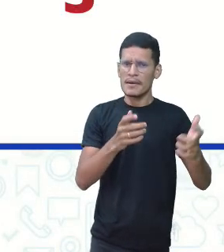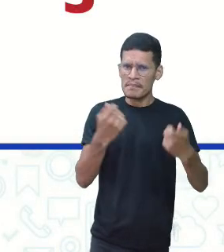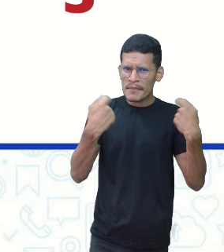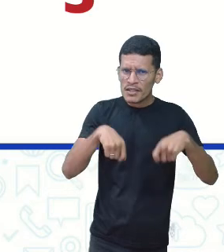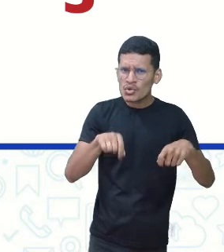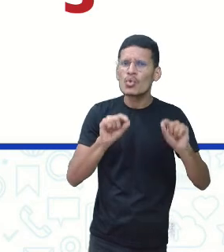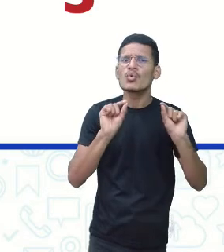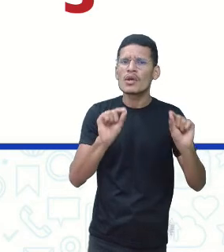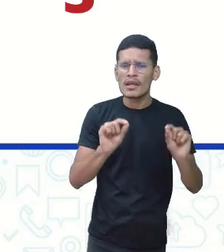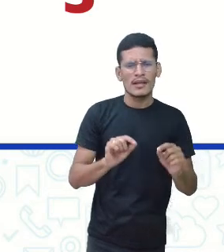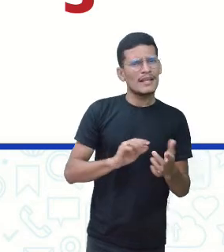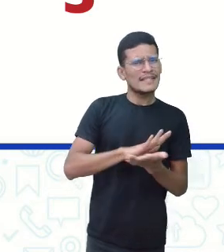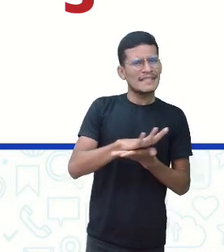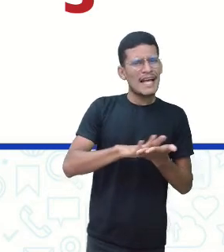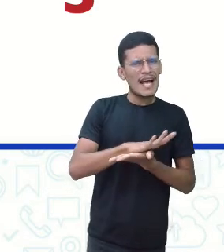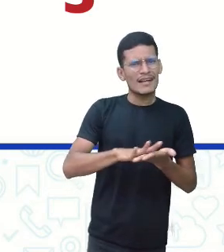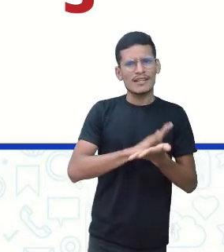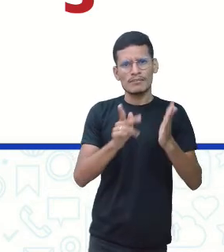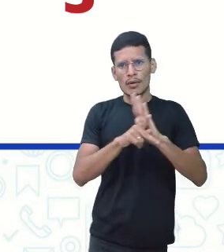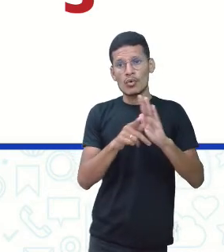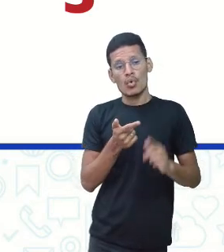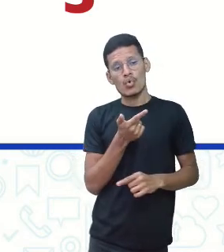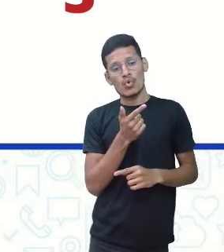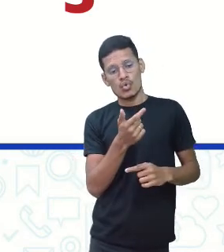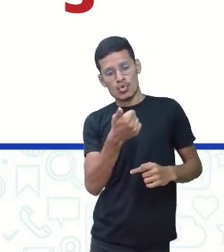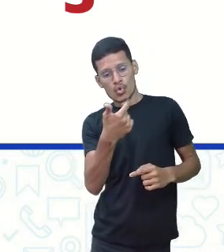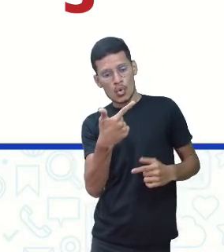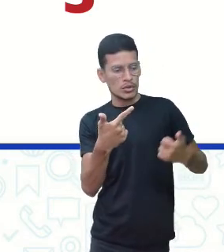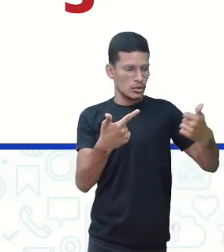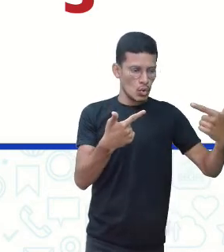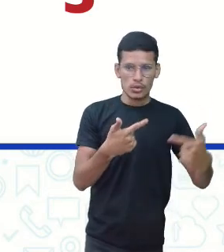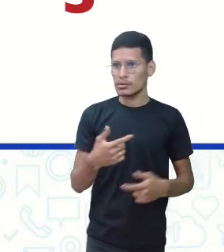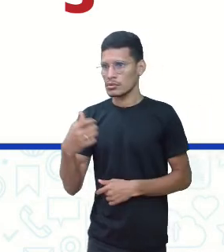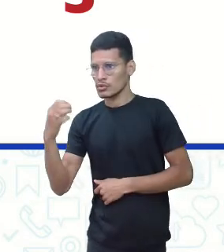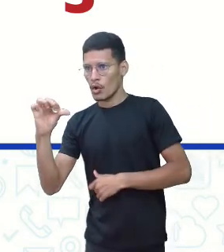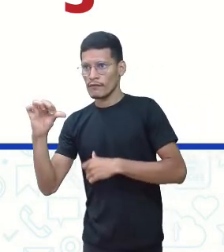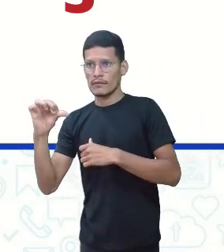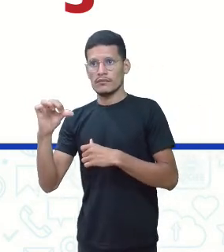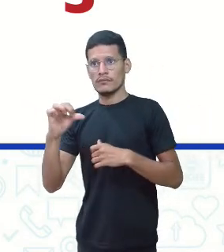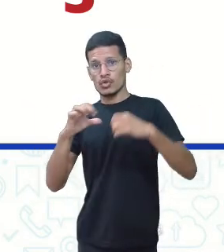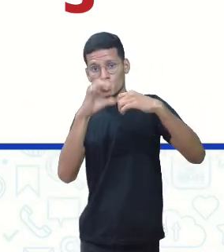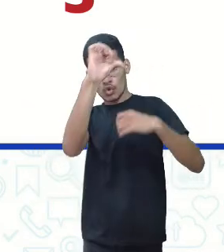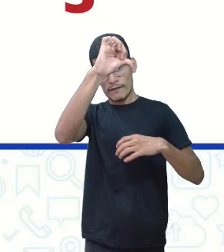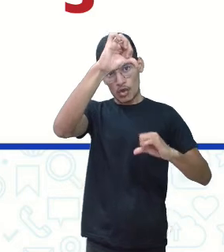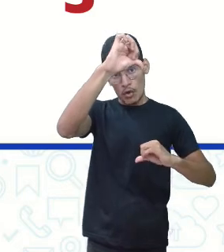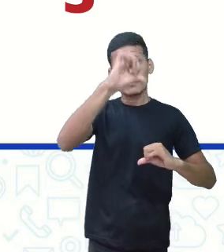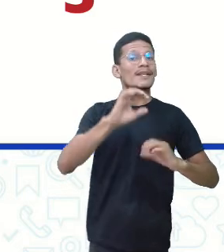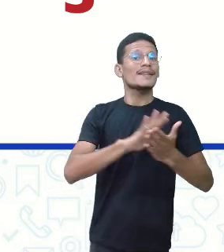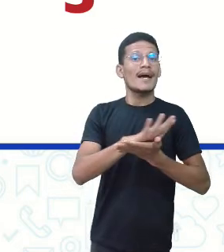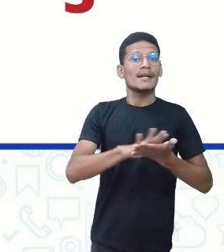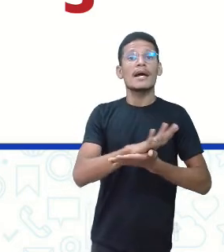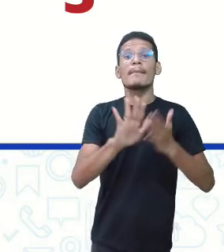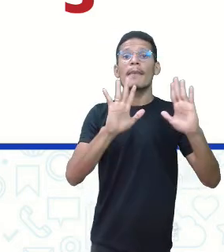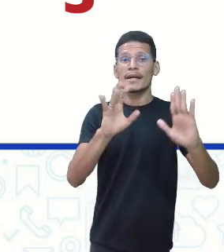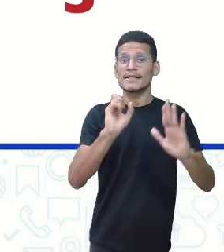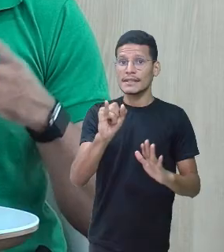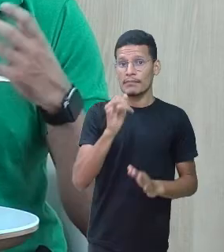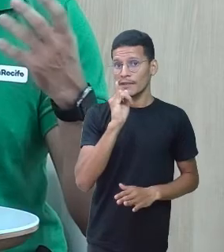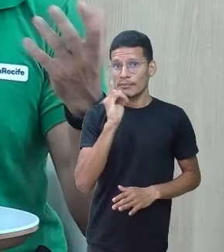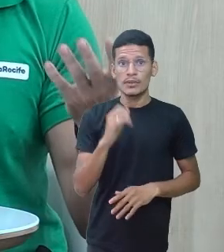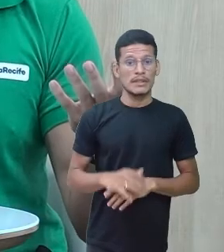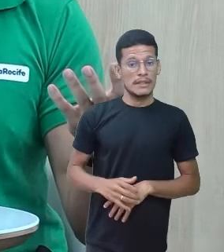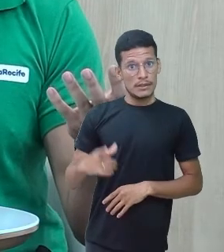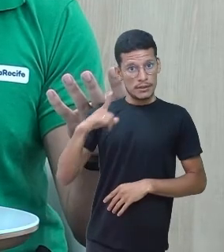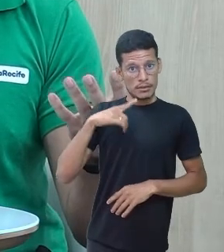fazer a razão de semelhança nem com o outro 12, nem com o outro 9. Mas se fosse aí um triângulo com 3 medidas,